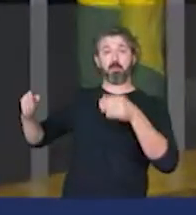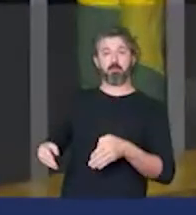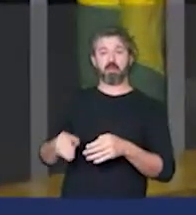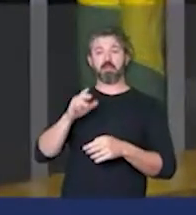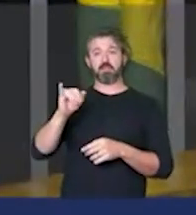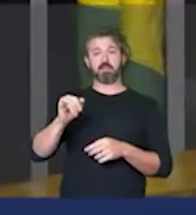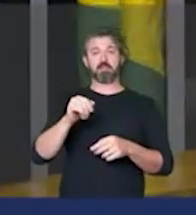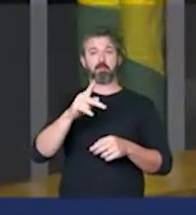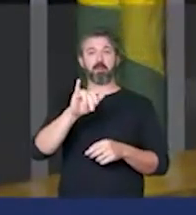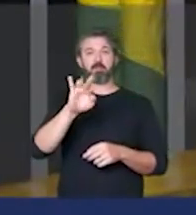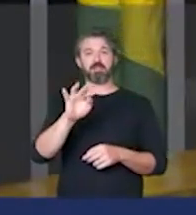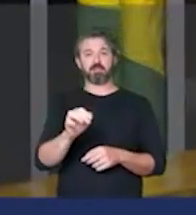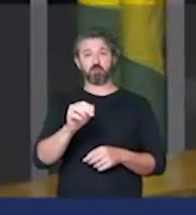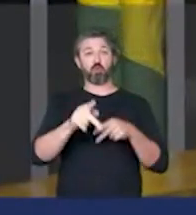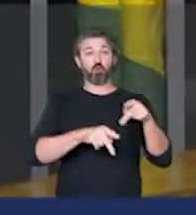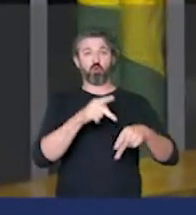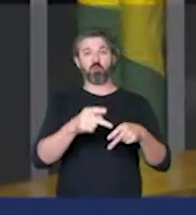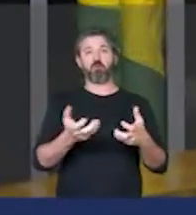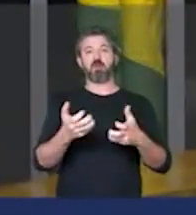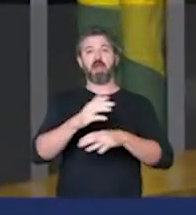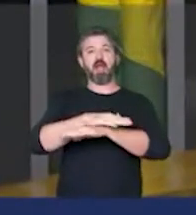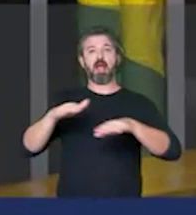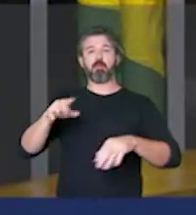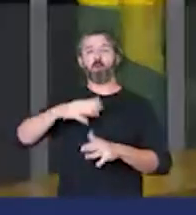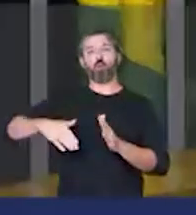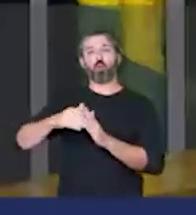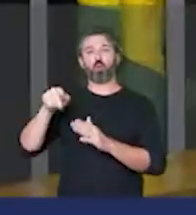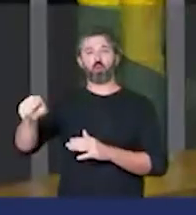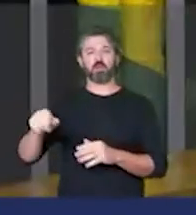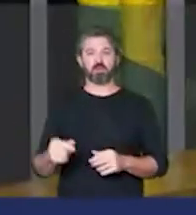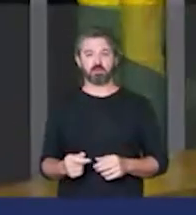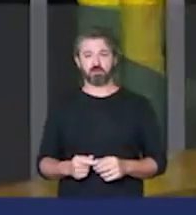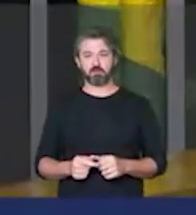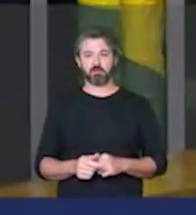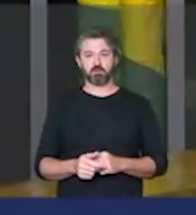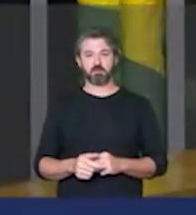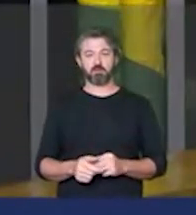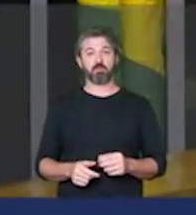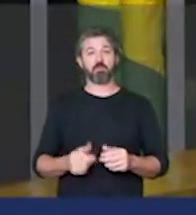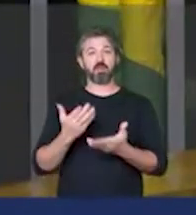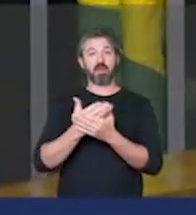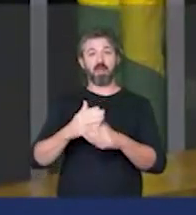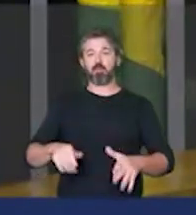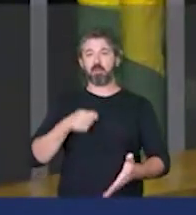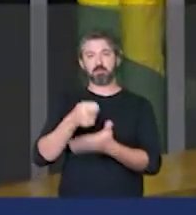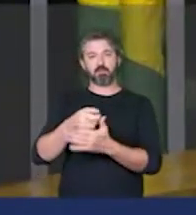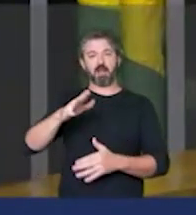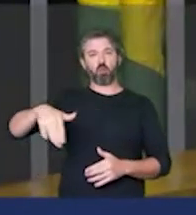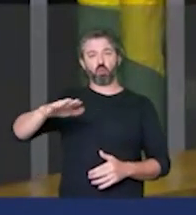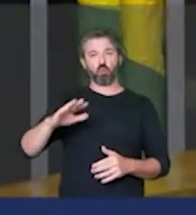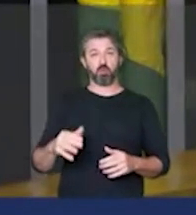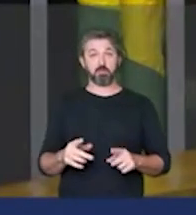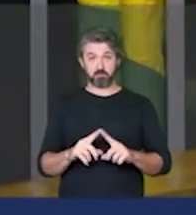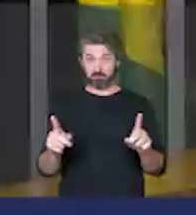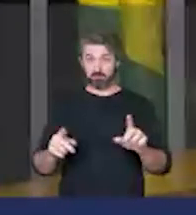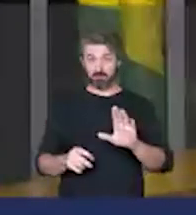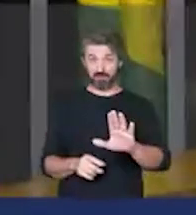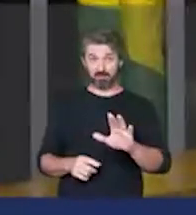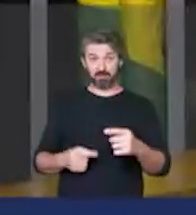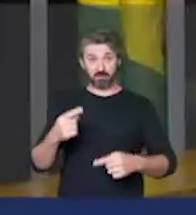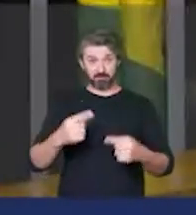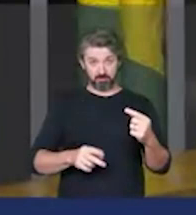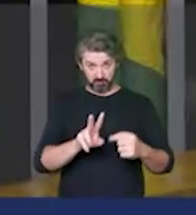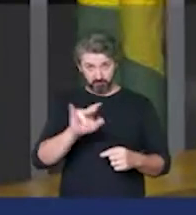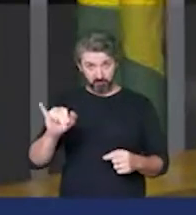se o resultado desse plebiscito não for que o trabalhador quer acabar com esses privilégios, quer acabar com isso, quer deixar de pagar isso. Agora, esse